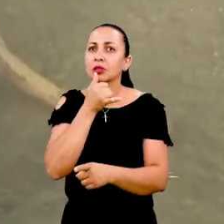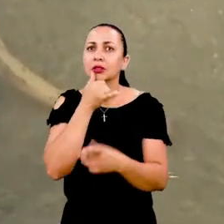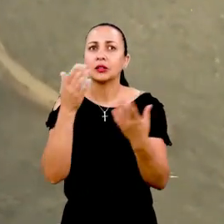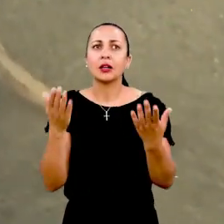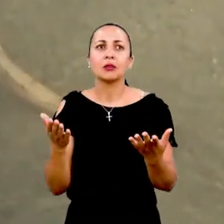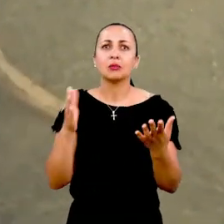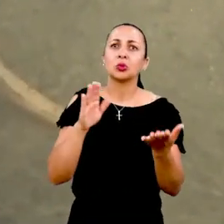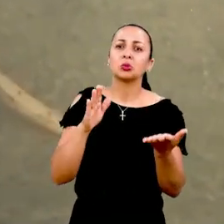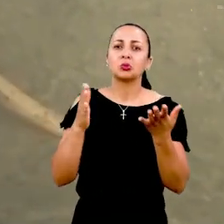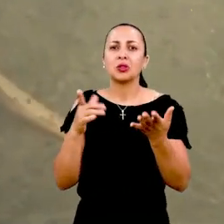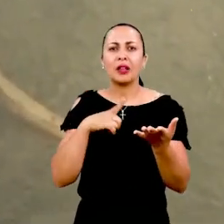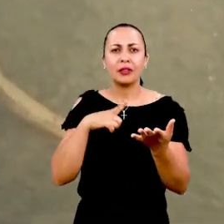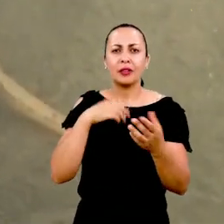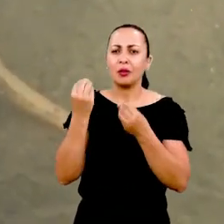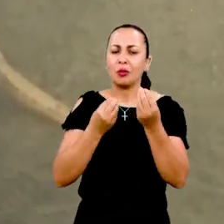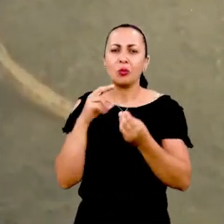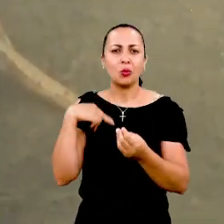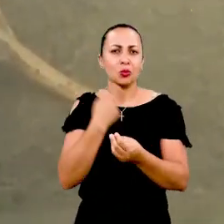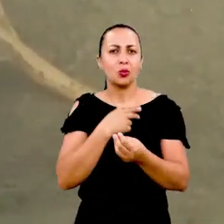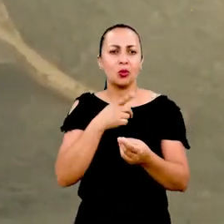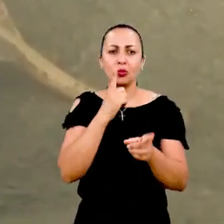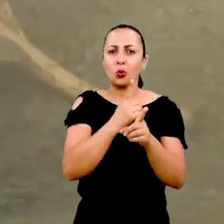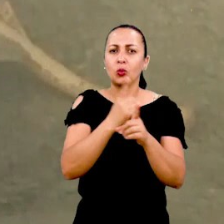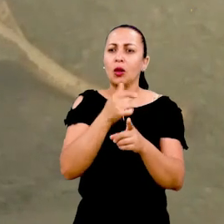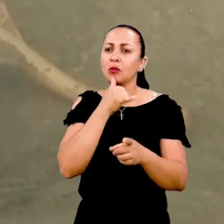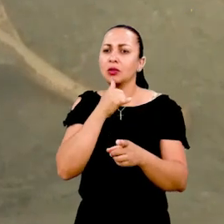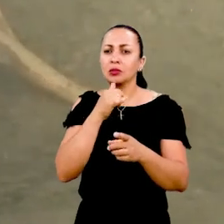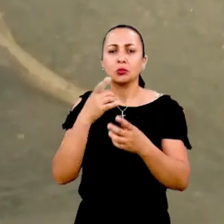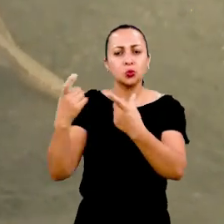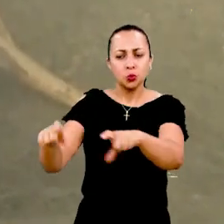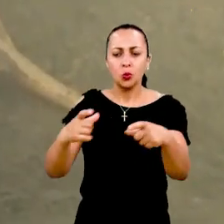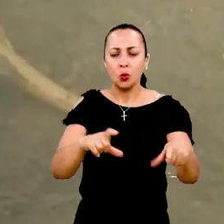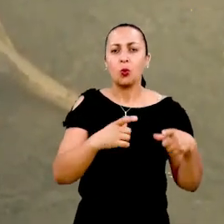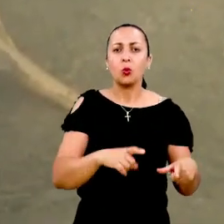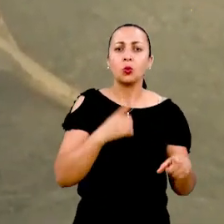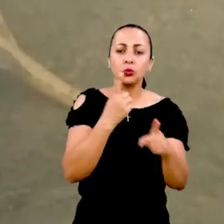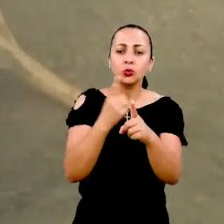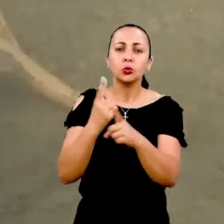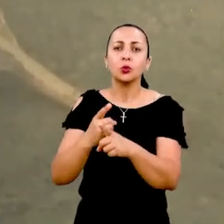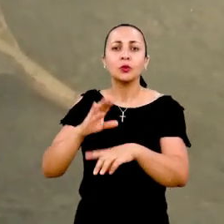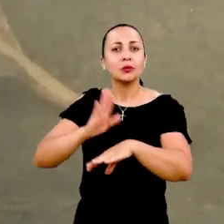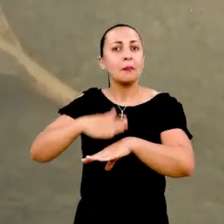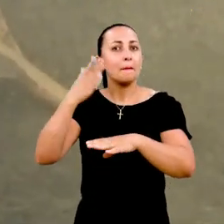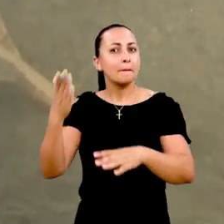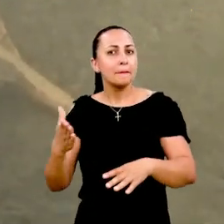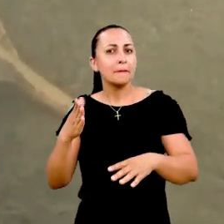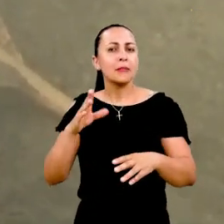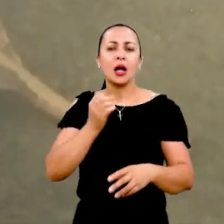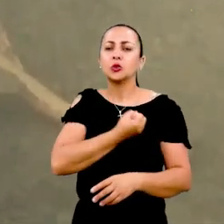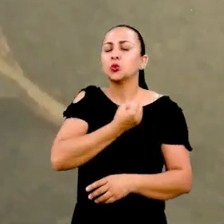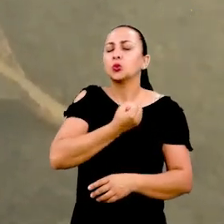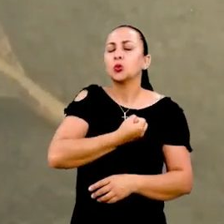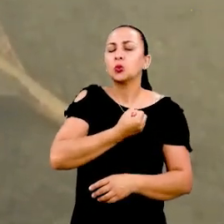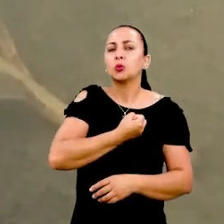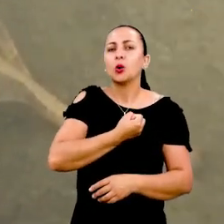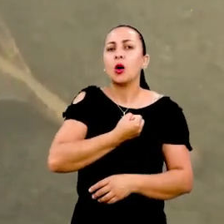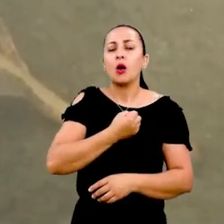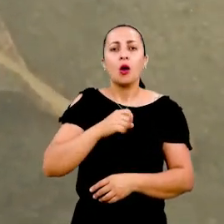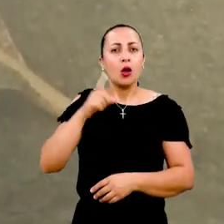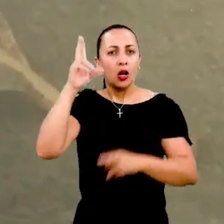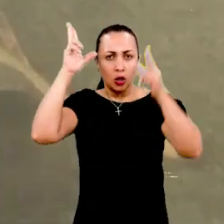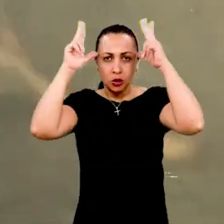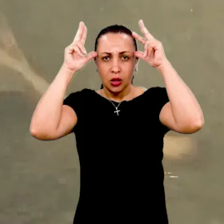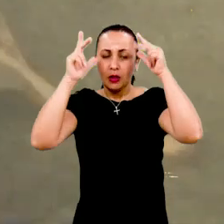por exemplo, tem como a gente identificar, por exemplo, em que áreas a gente encontra a maior densidade de cavalos marinhos, a maior